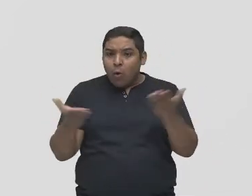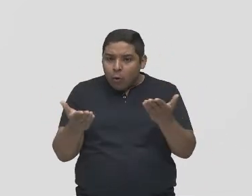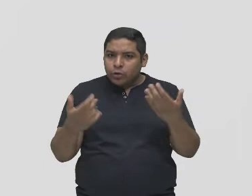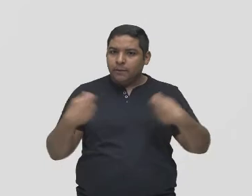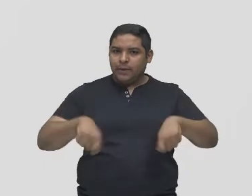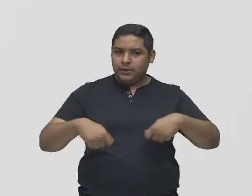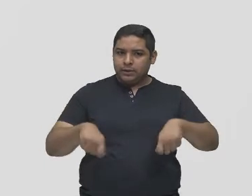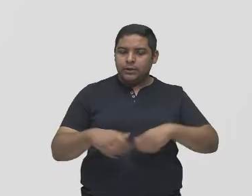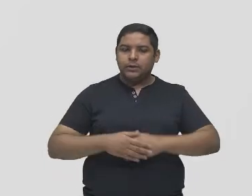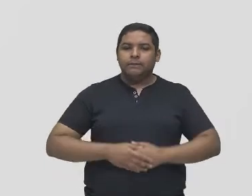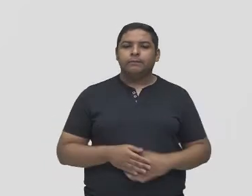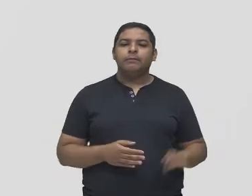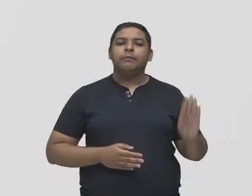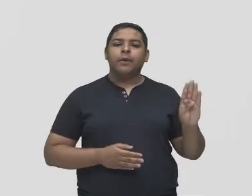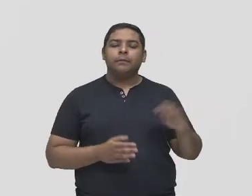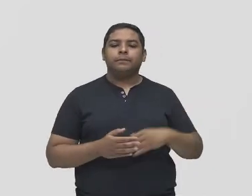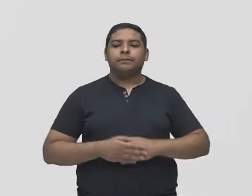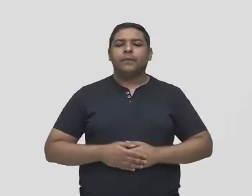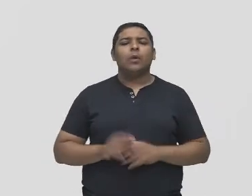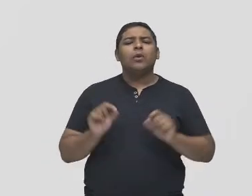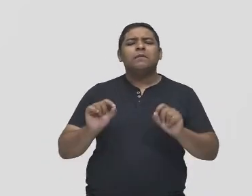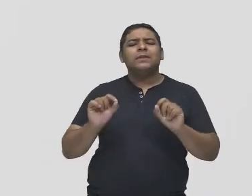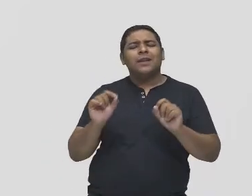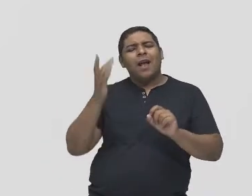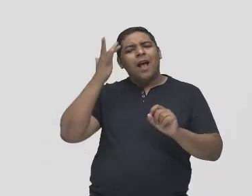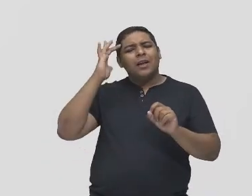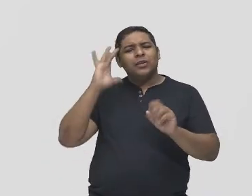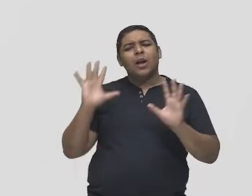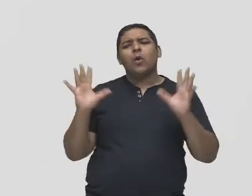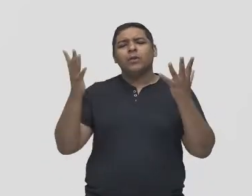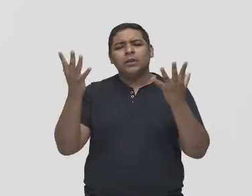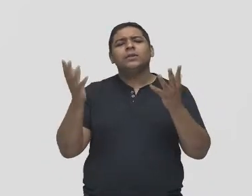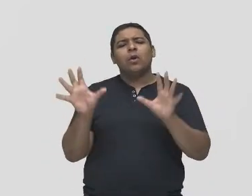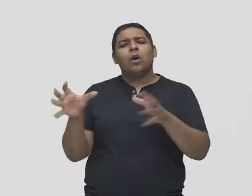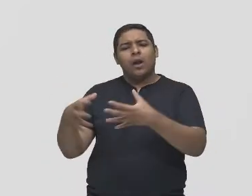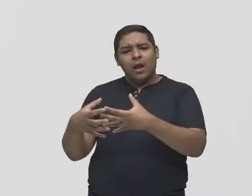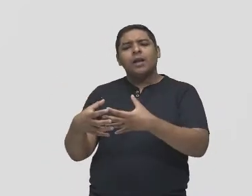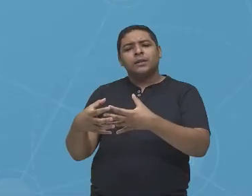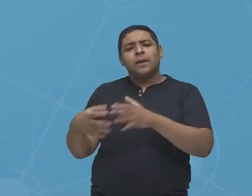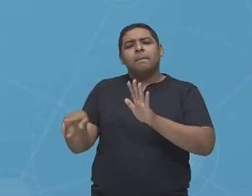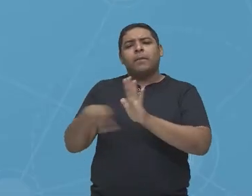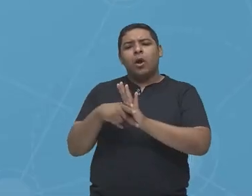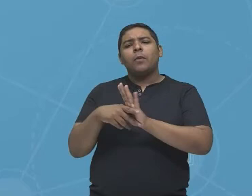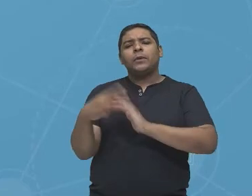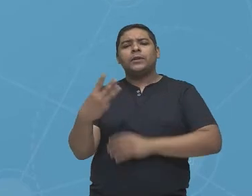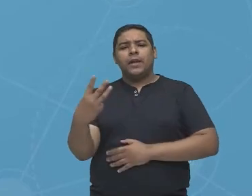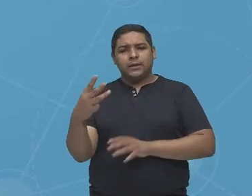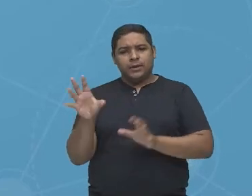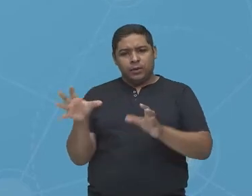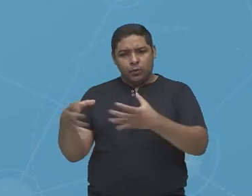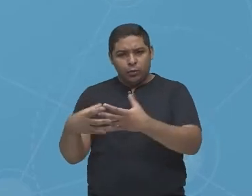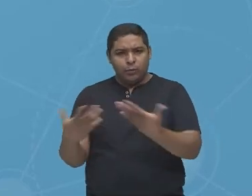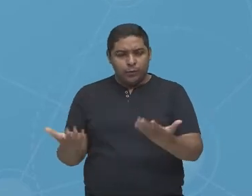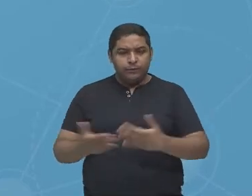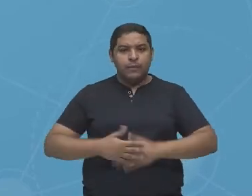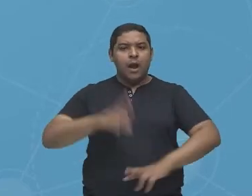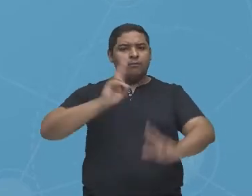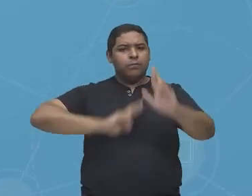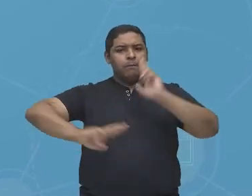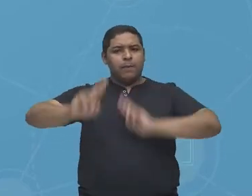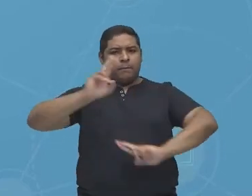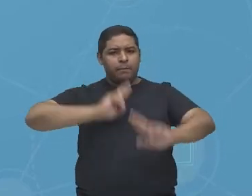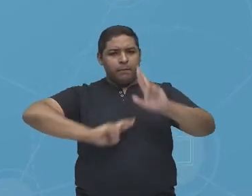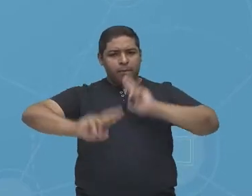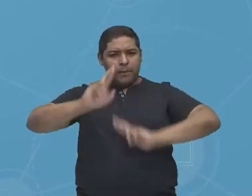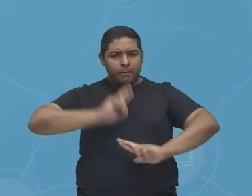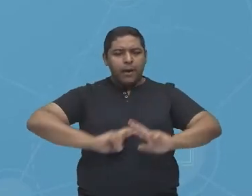você acha que aconteceu com a classe que pertencia ao terceiro estado? Tá? Então já podem mandar as respostas de vocês. Quem se sentir